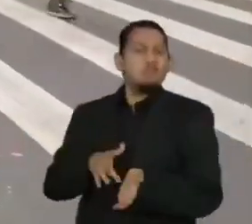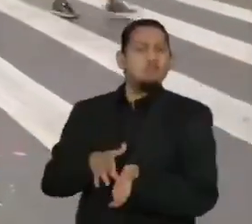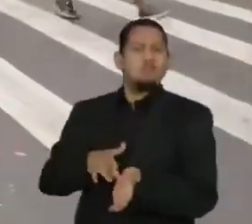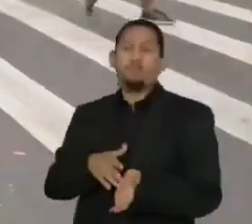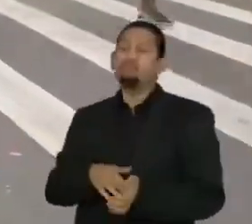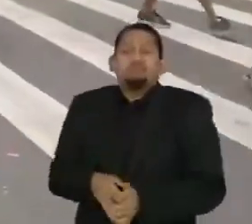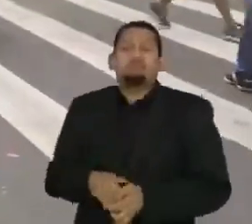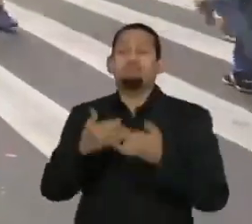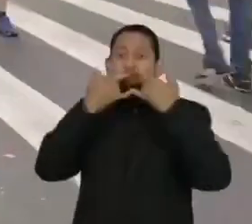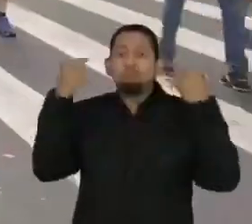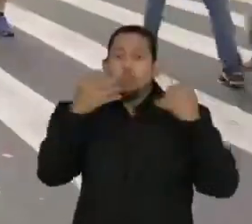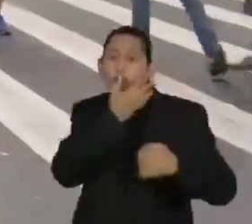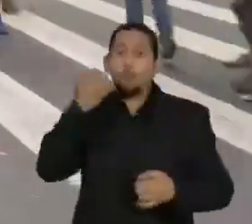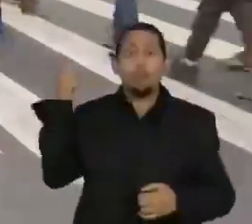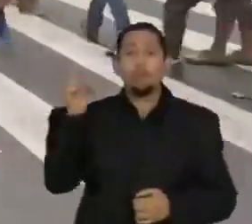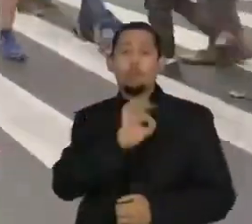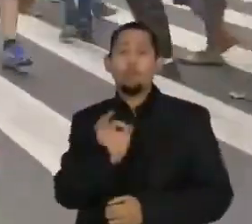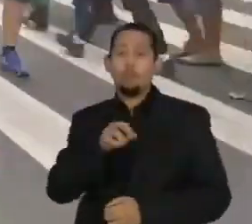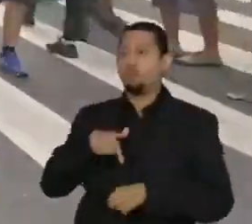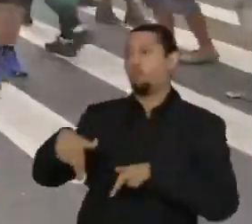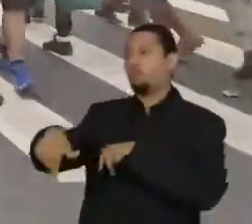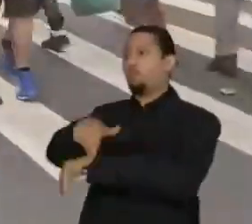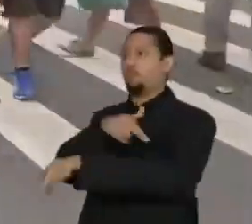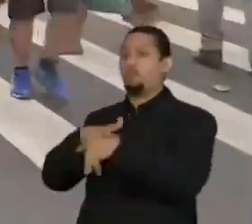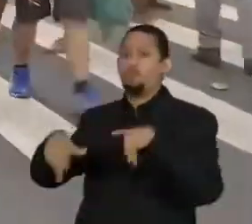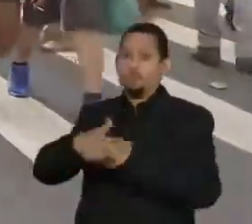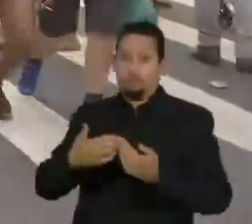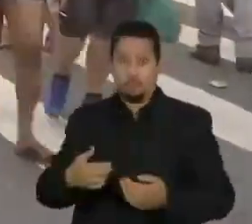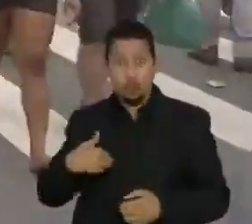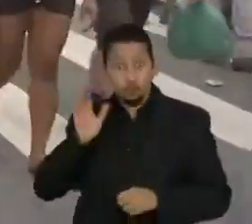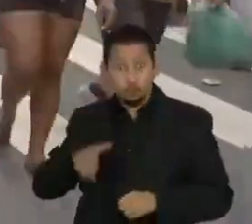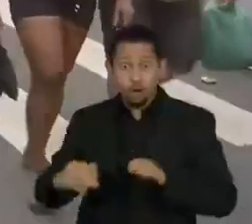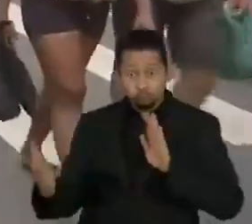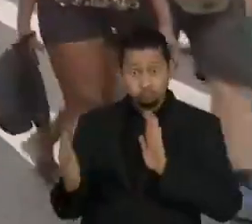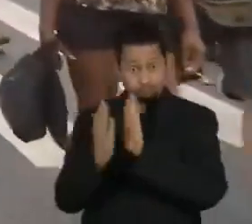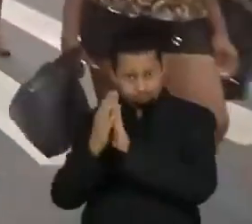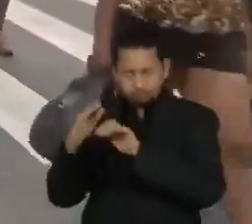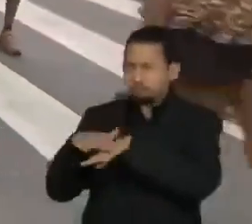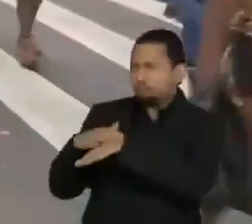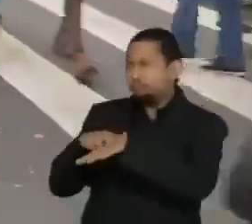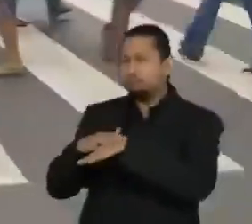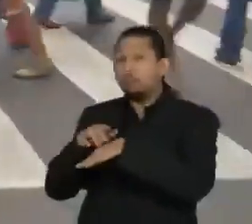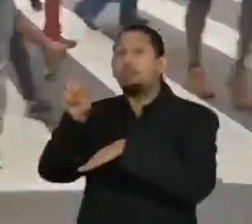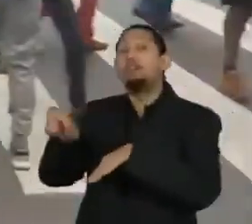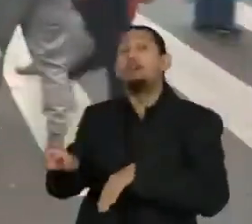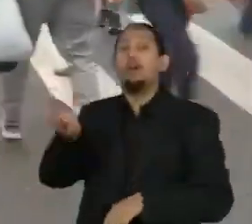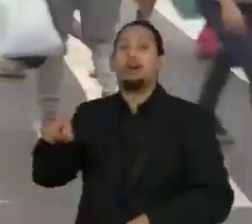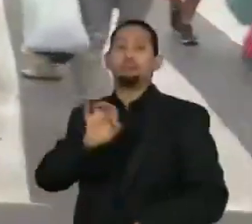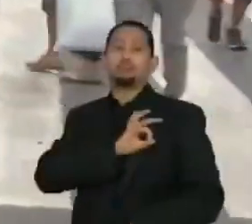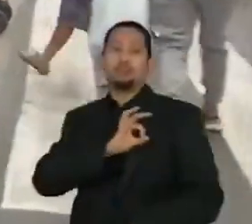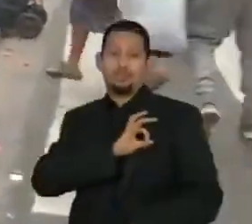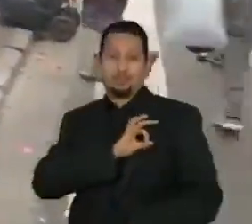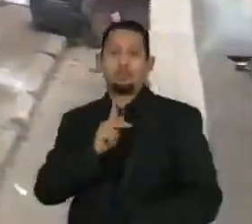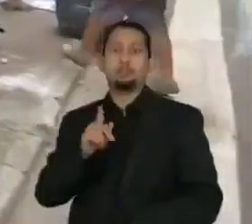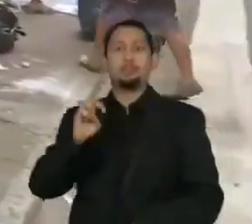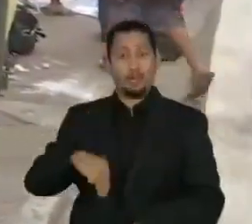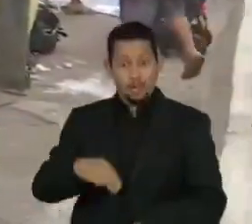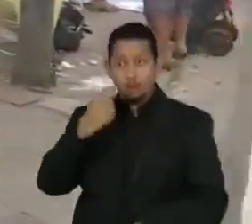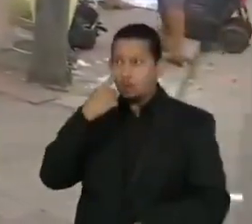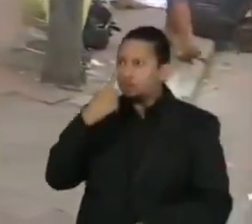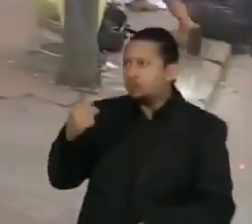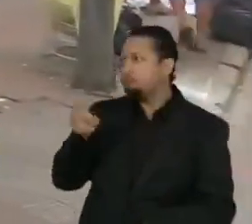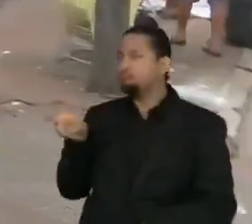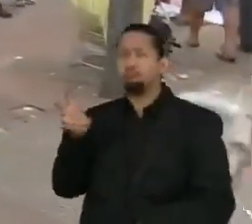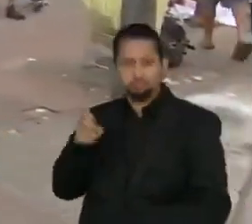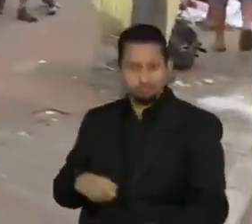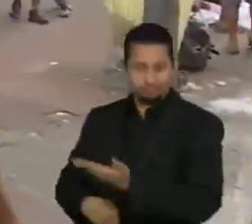circulam livremente sem a máscara. Eu conversei com alguns policiais militares que eu venho observando aqui